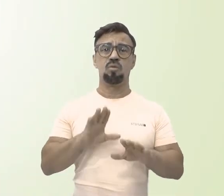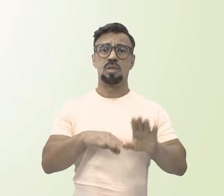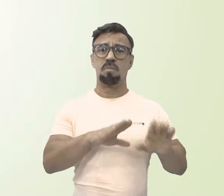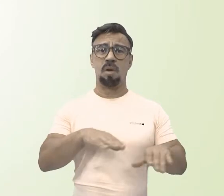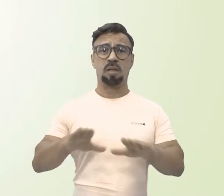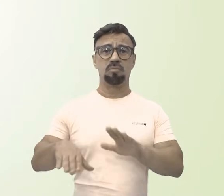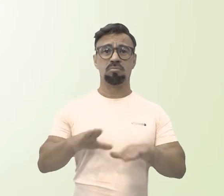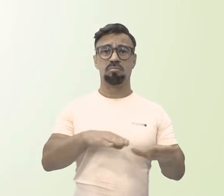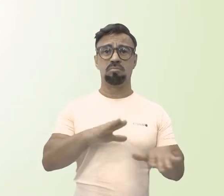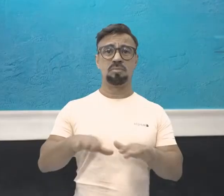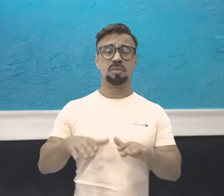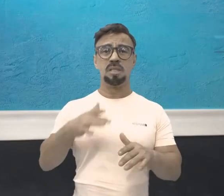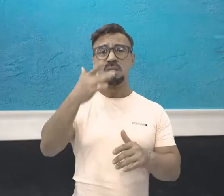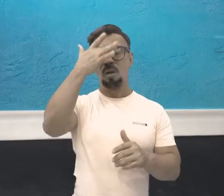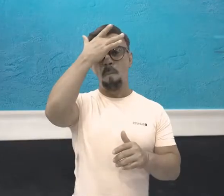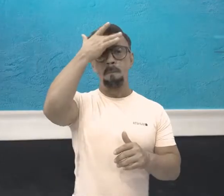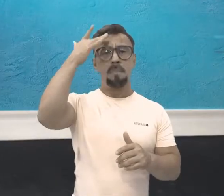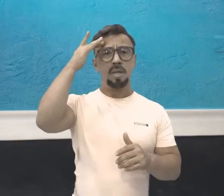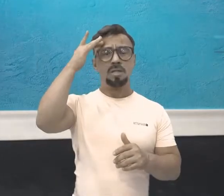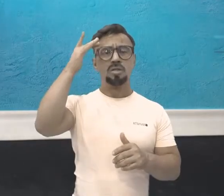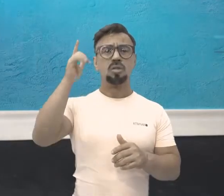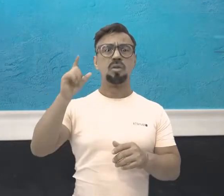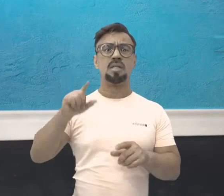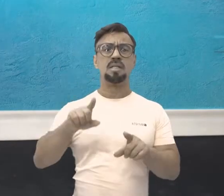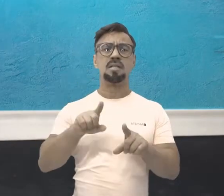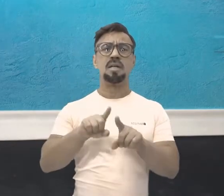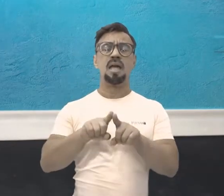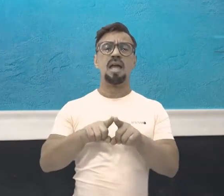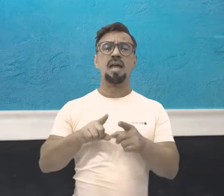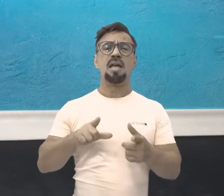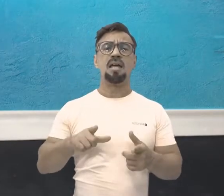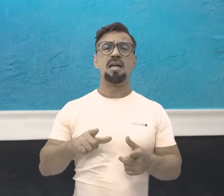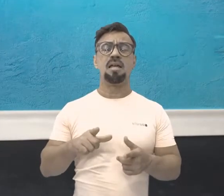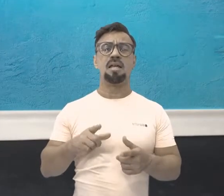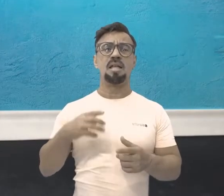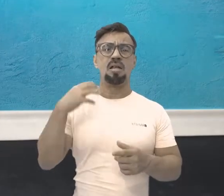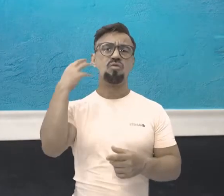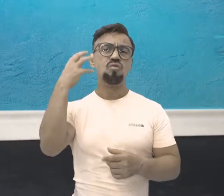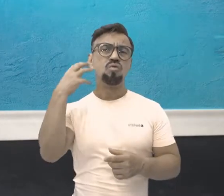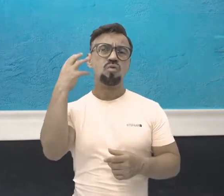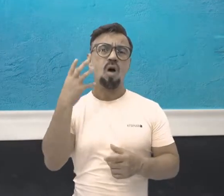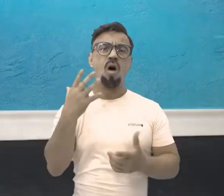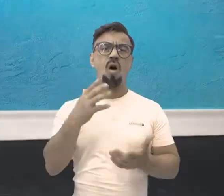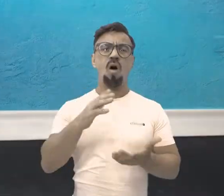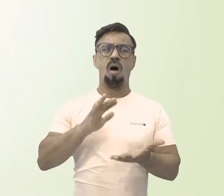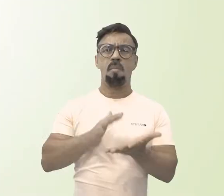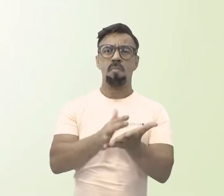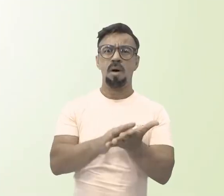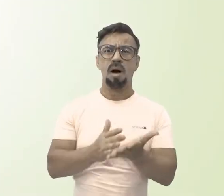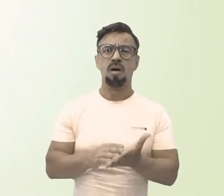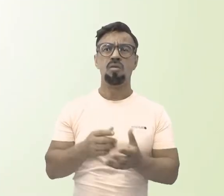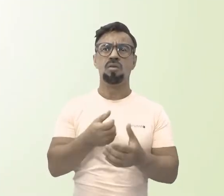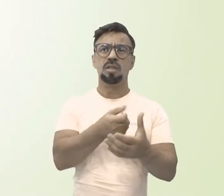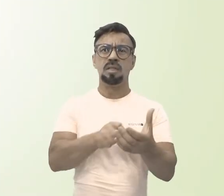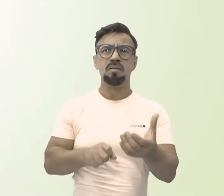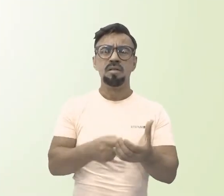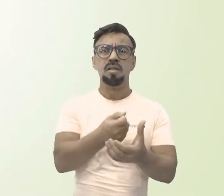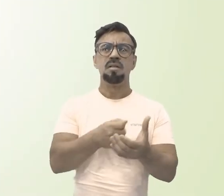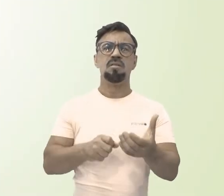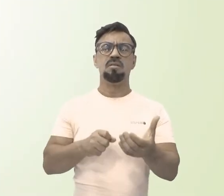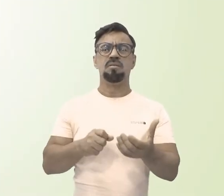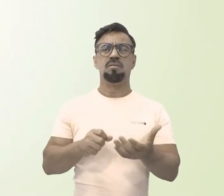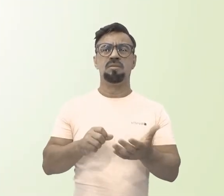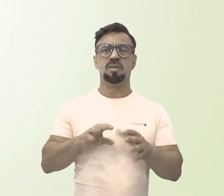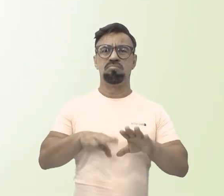batuqueiros, que trazem sons, vida à